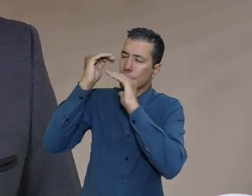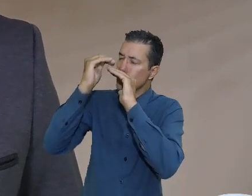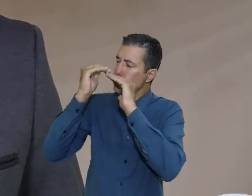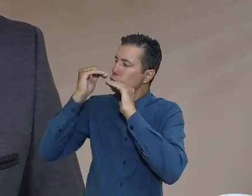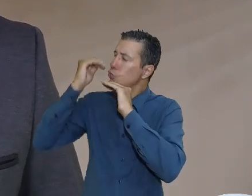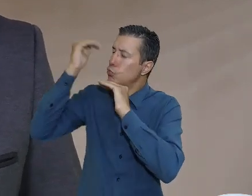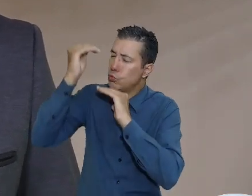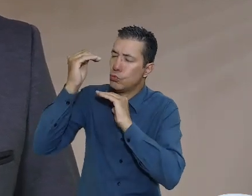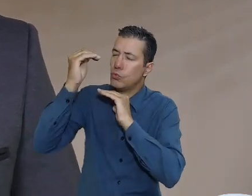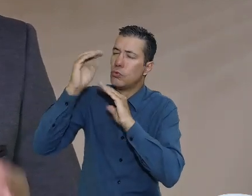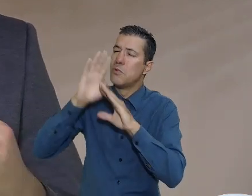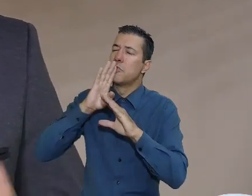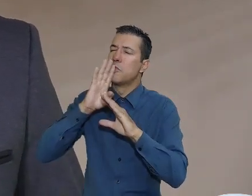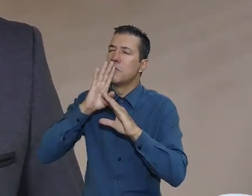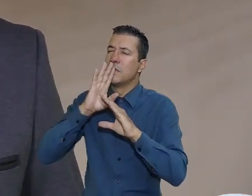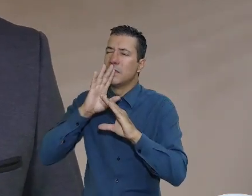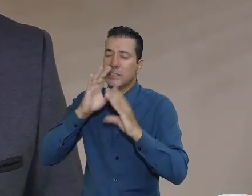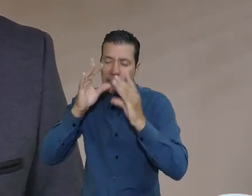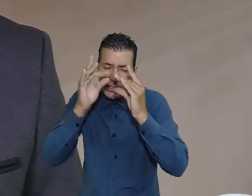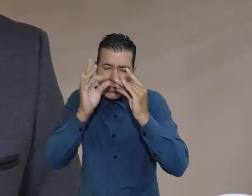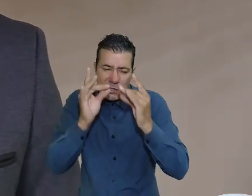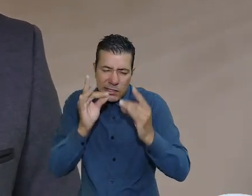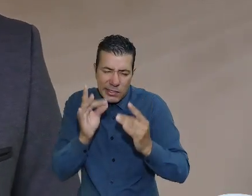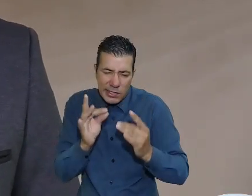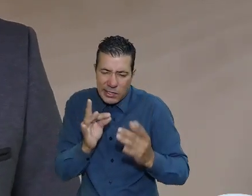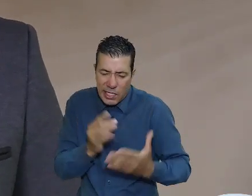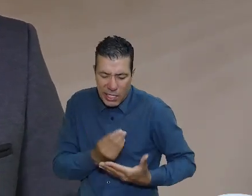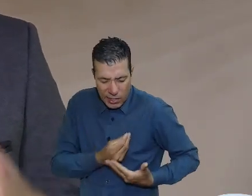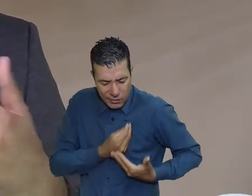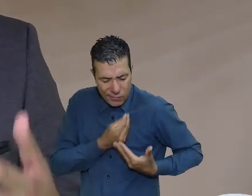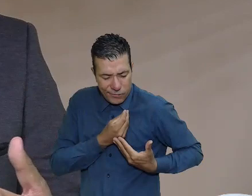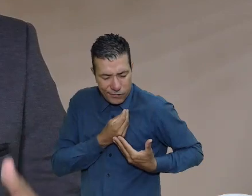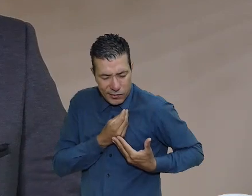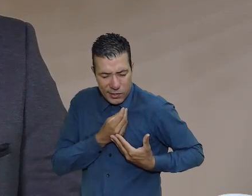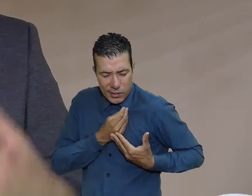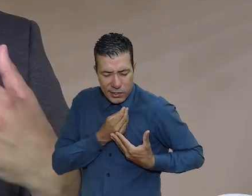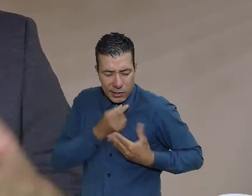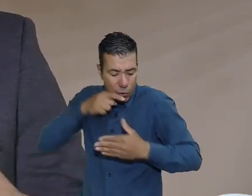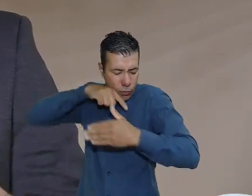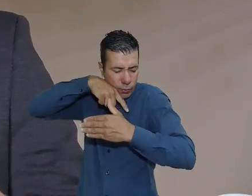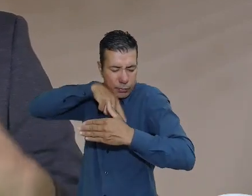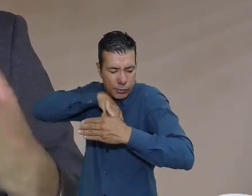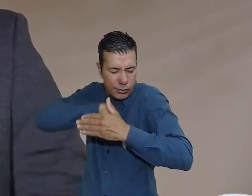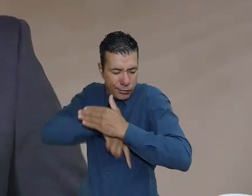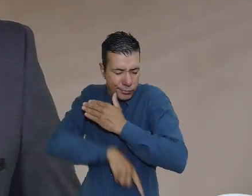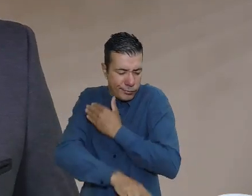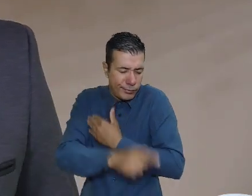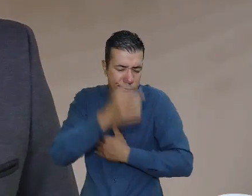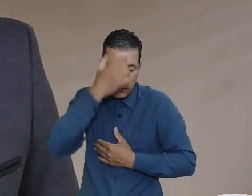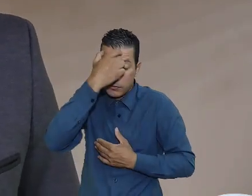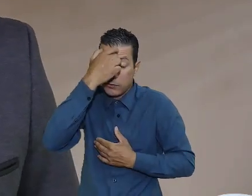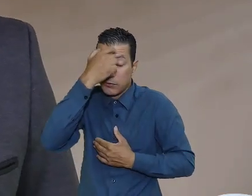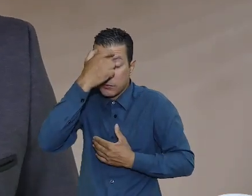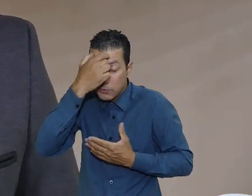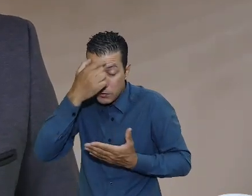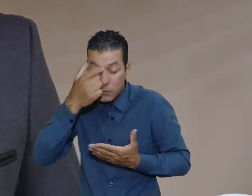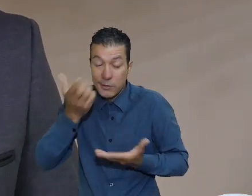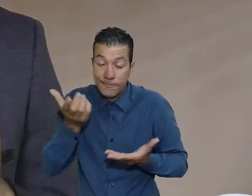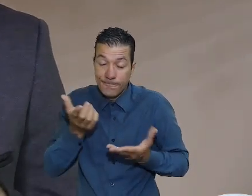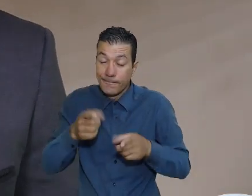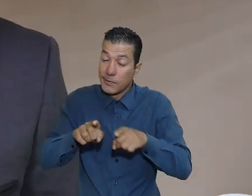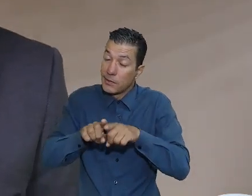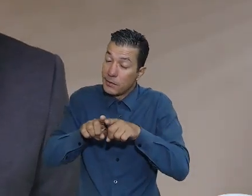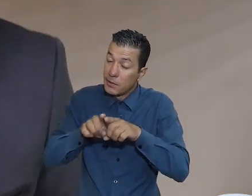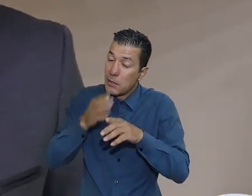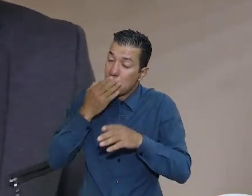grandioso, conhece os detalhes das nossas vidas. Permeia a nossa mente, sabe por onde tem caminhado os nossos pensamentos. Mas o